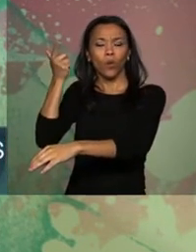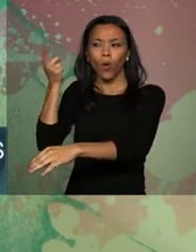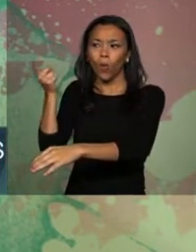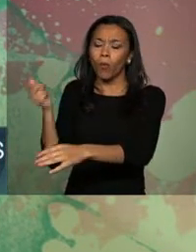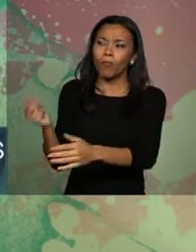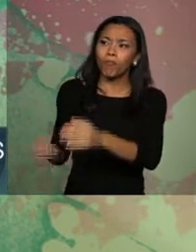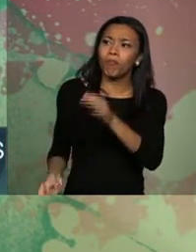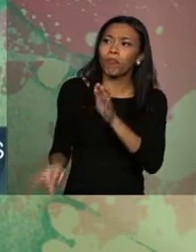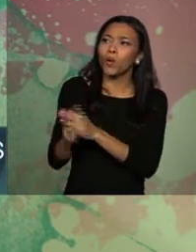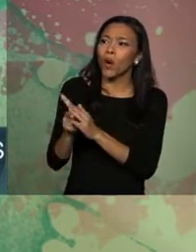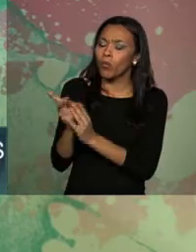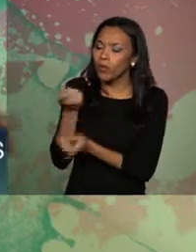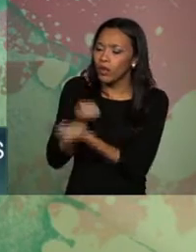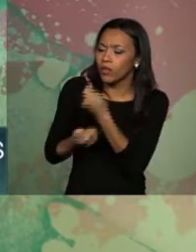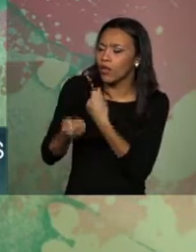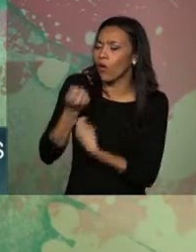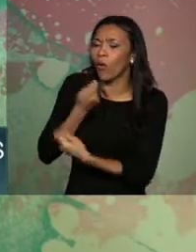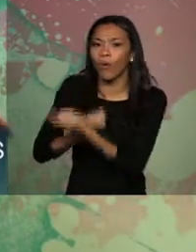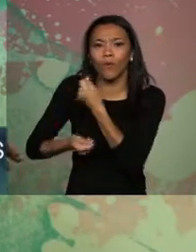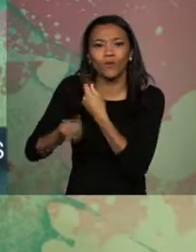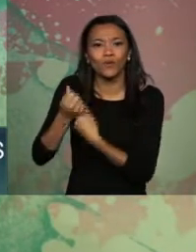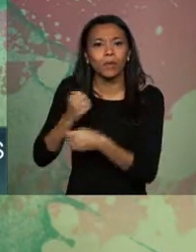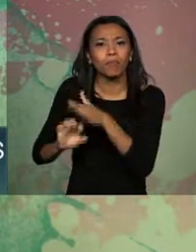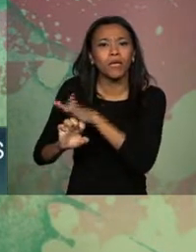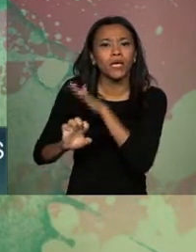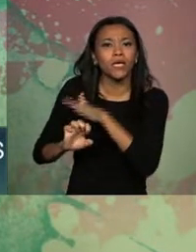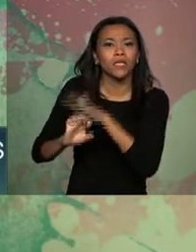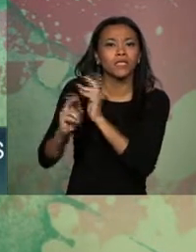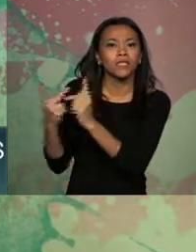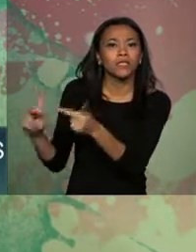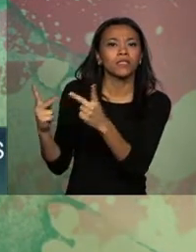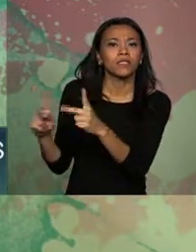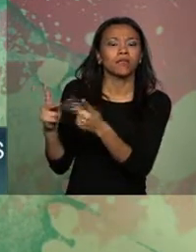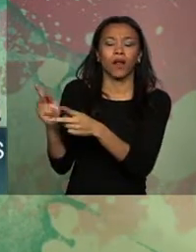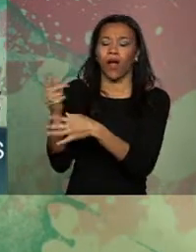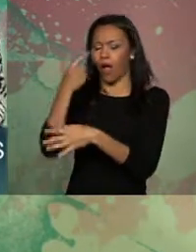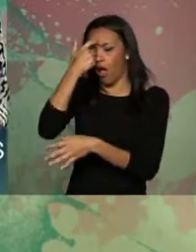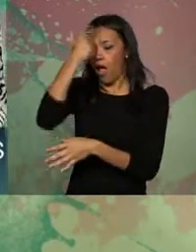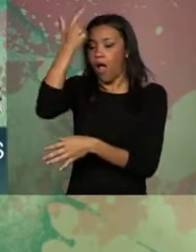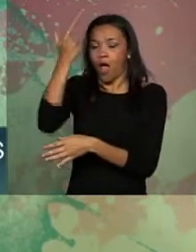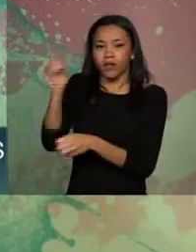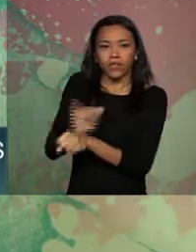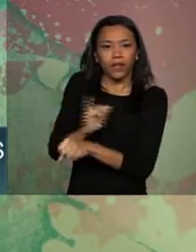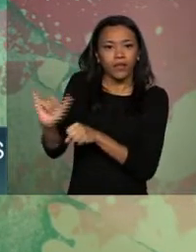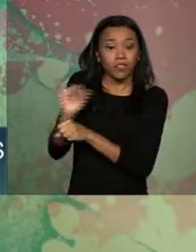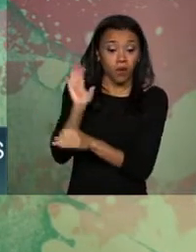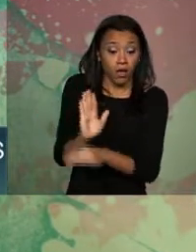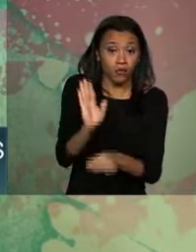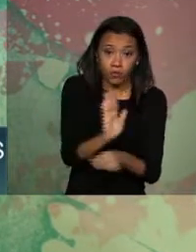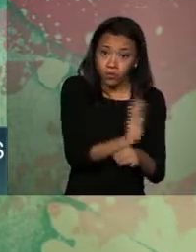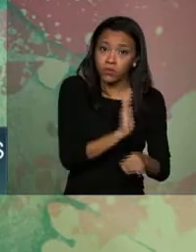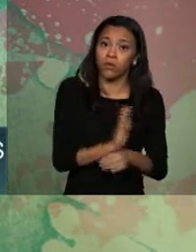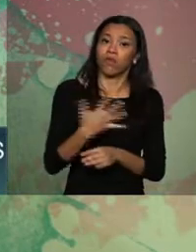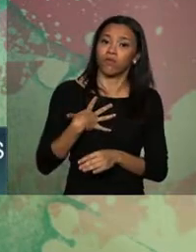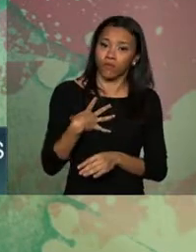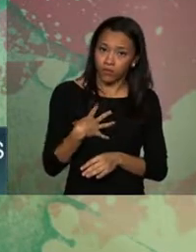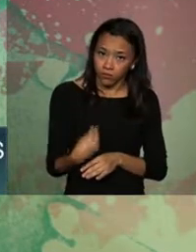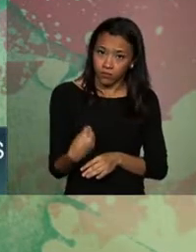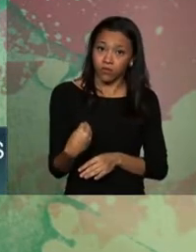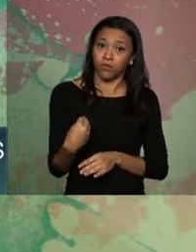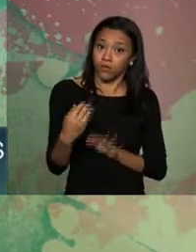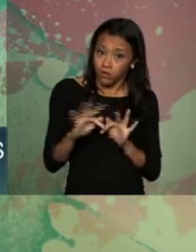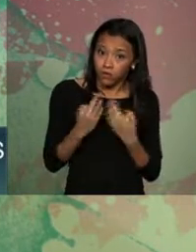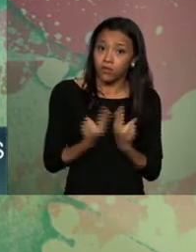era uma forma de sustentar sua família e também de garantir que a sua